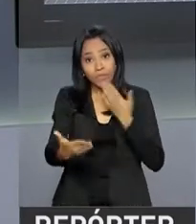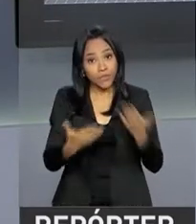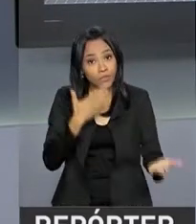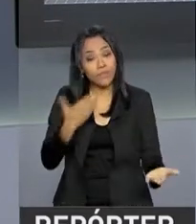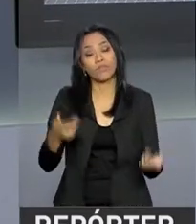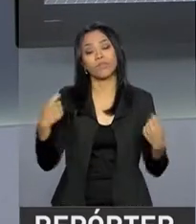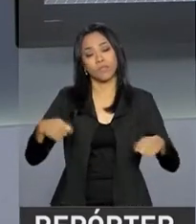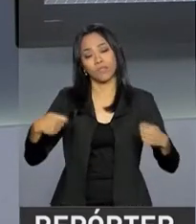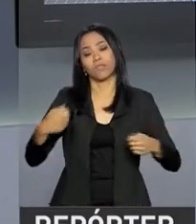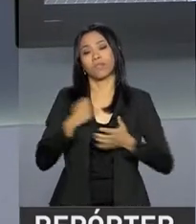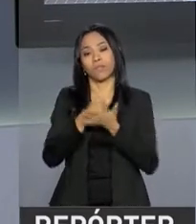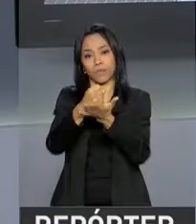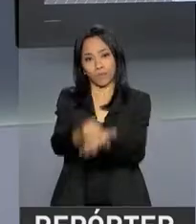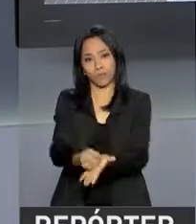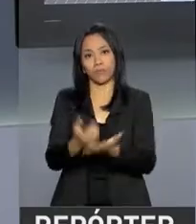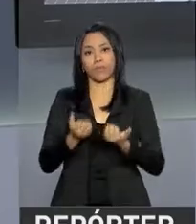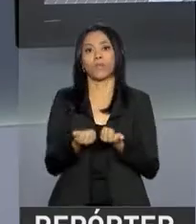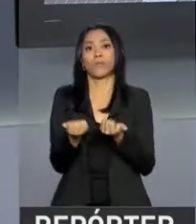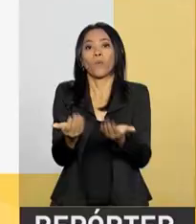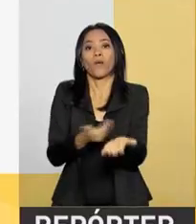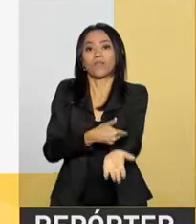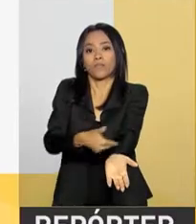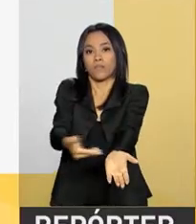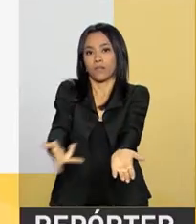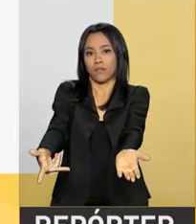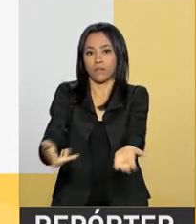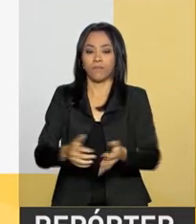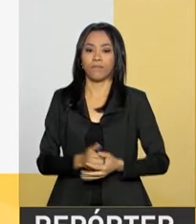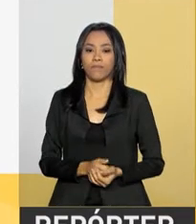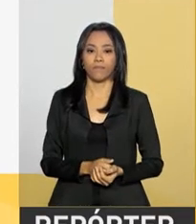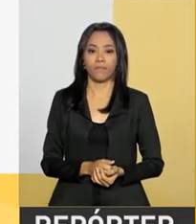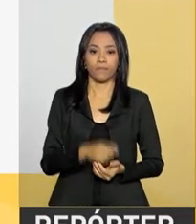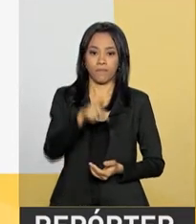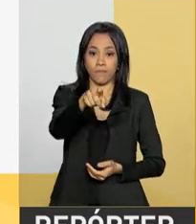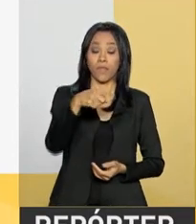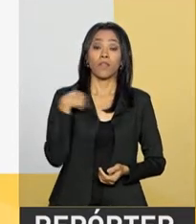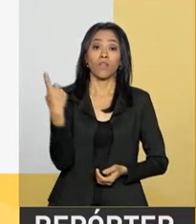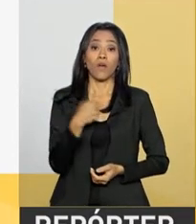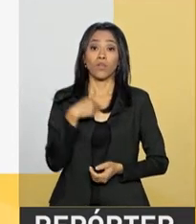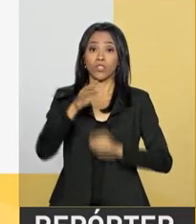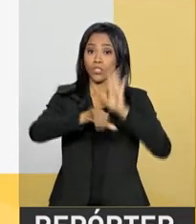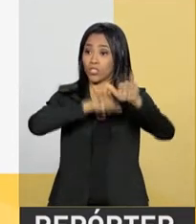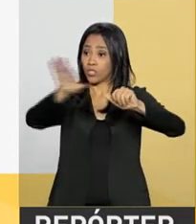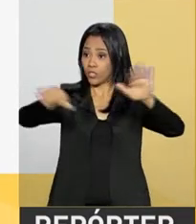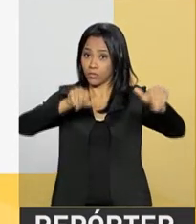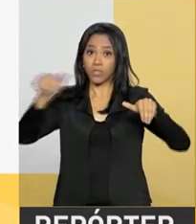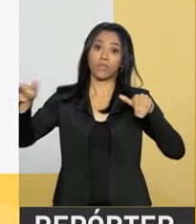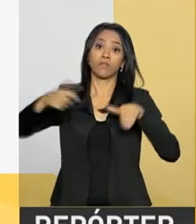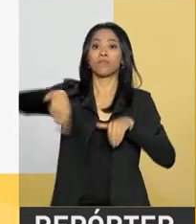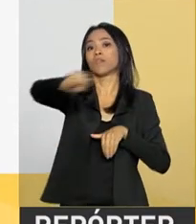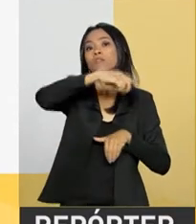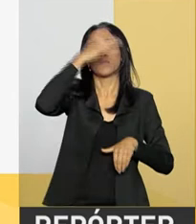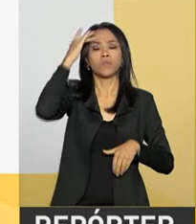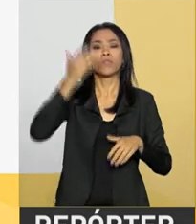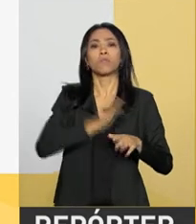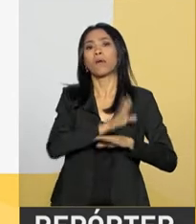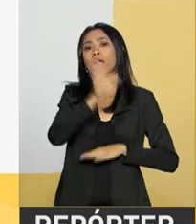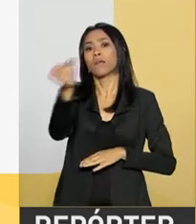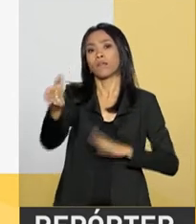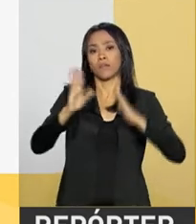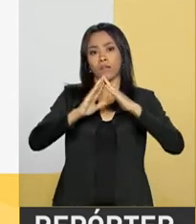com os bancos de sangue estamos convocando a população para fazer doação de sangue